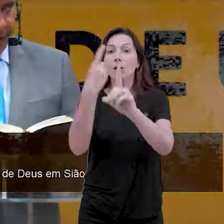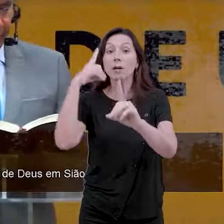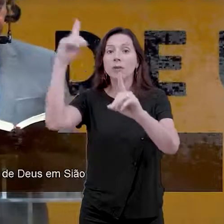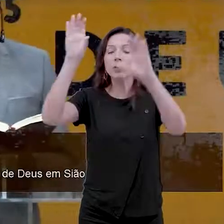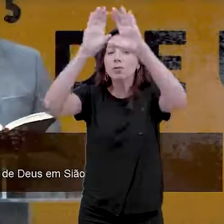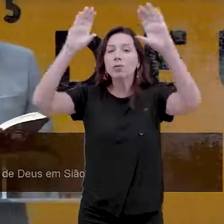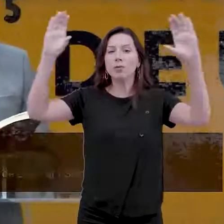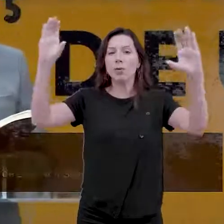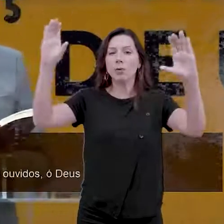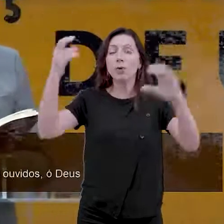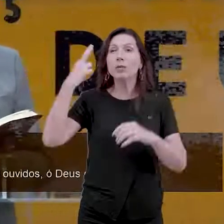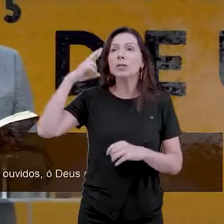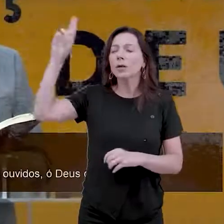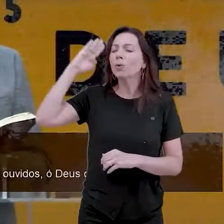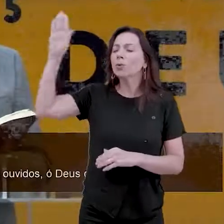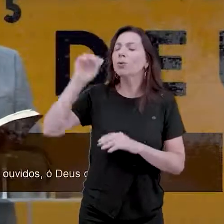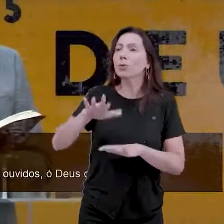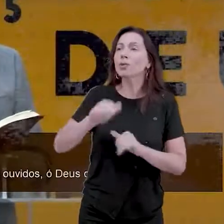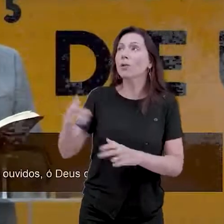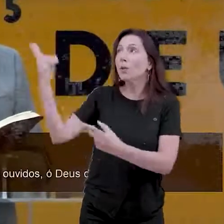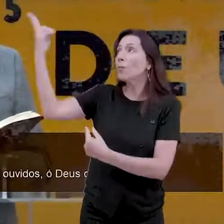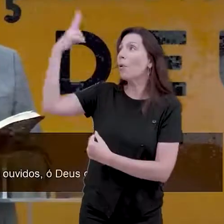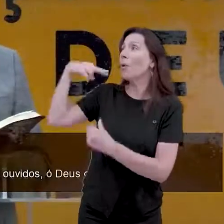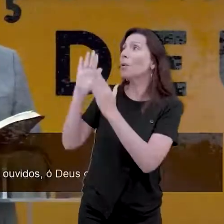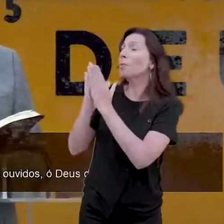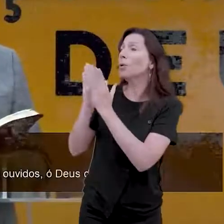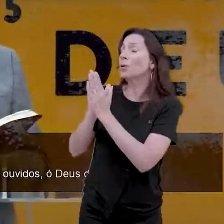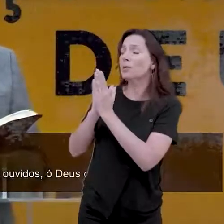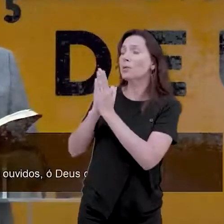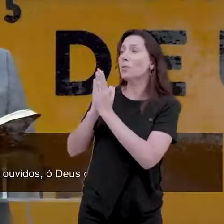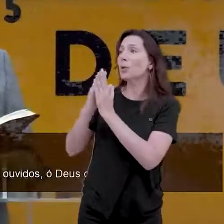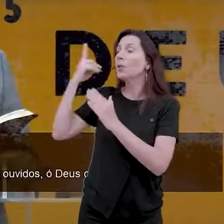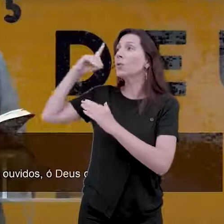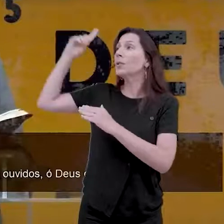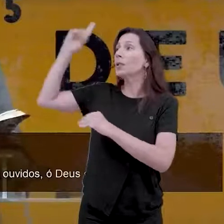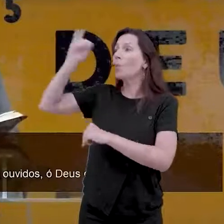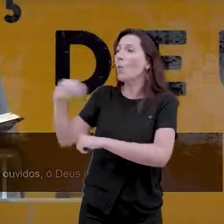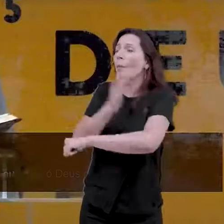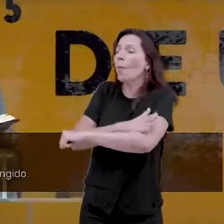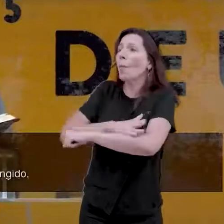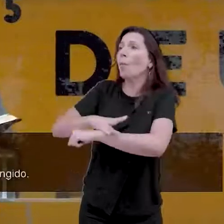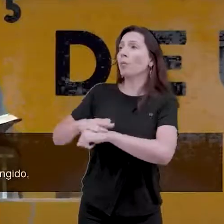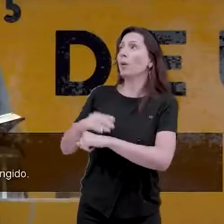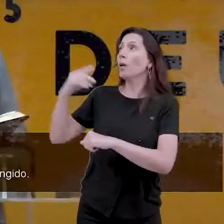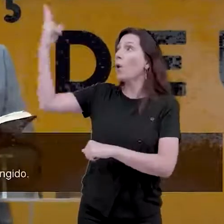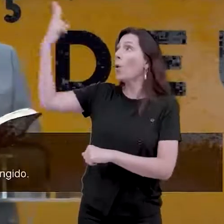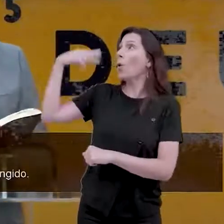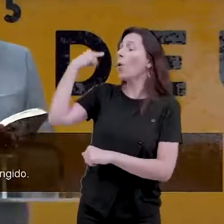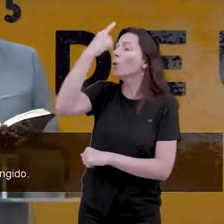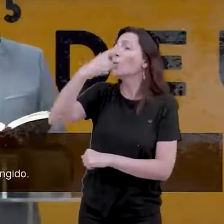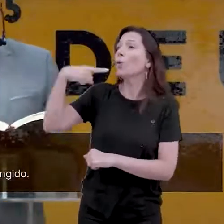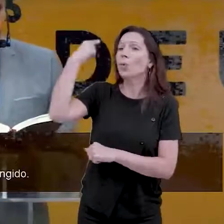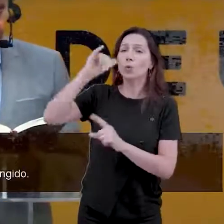dos exércitos, escuta minha oração, presta ouvidos, ó Deus de Jacó. Olha, ó Deus, escudo nosso, e contempla o rosto do teu